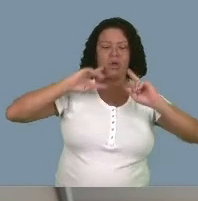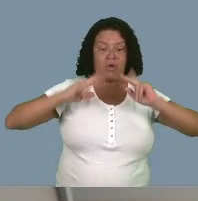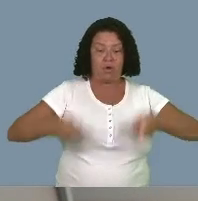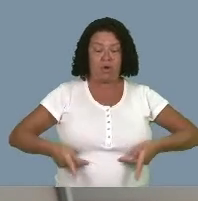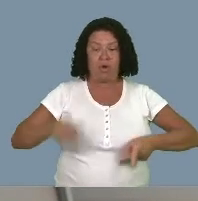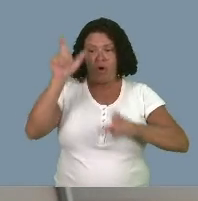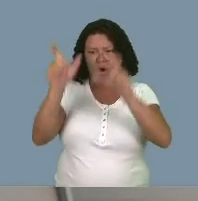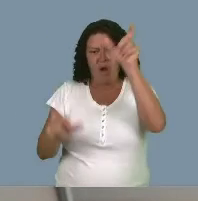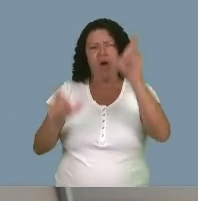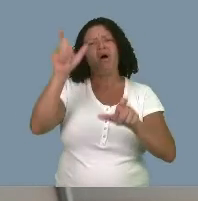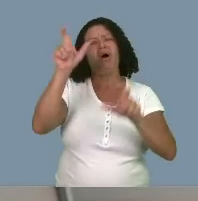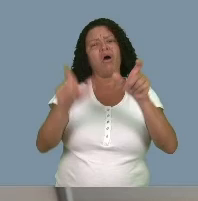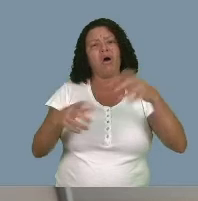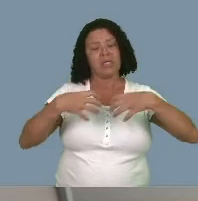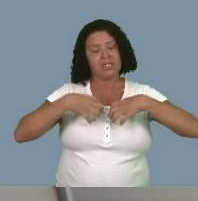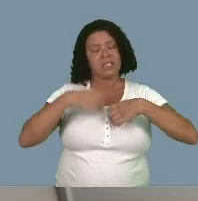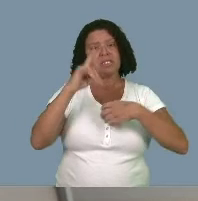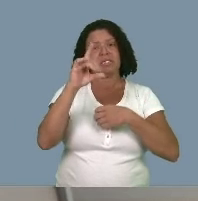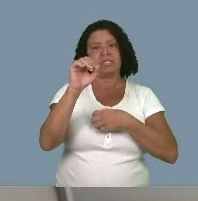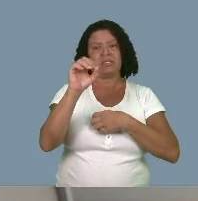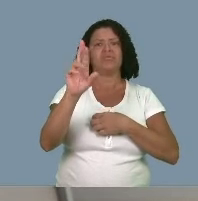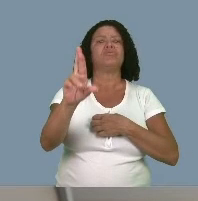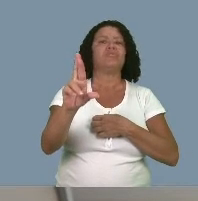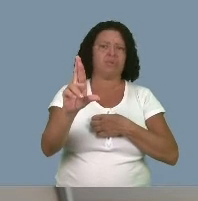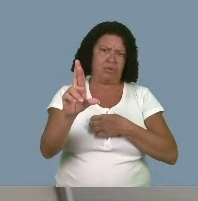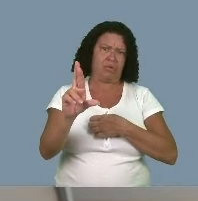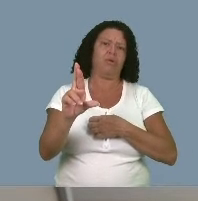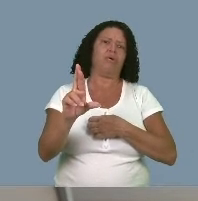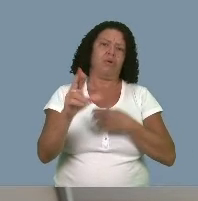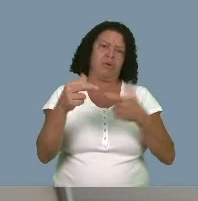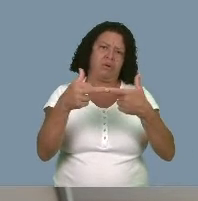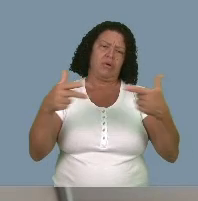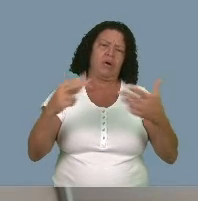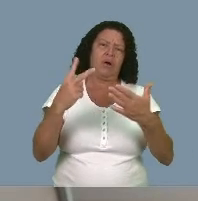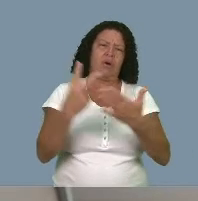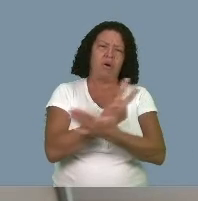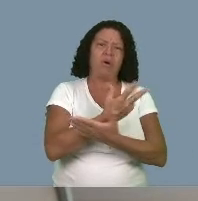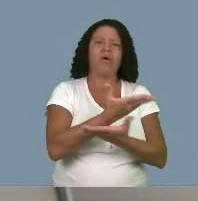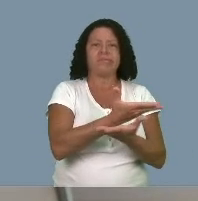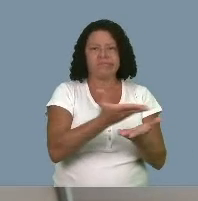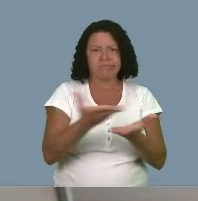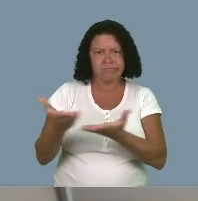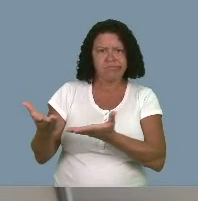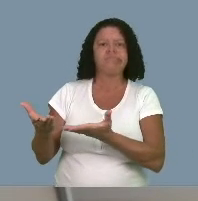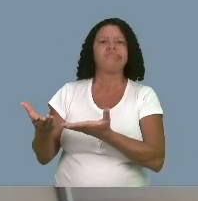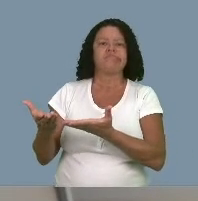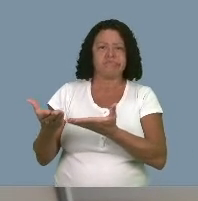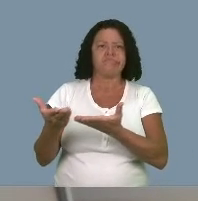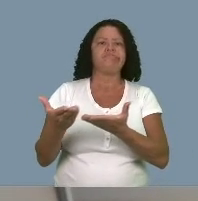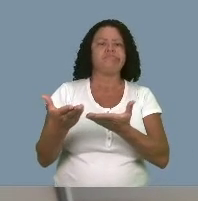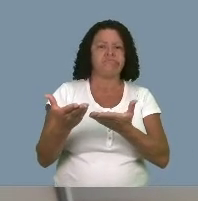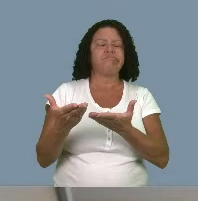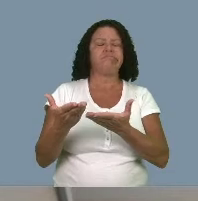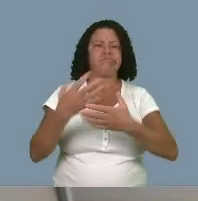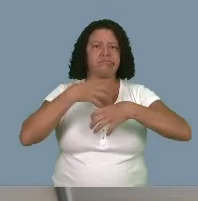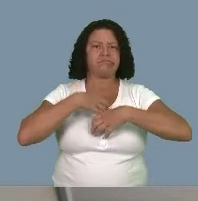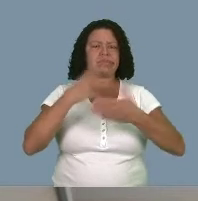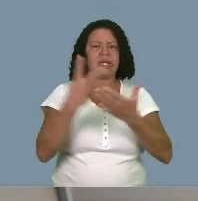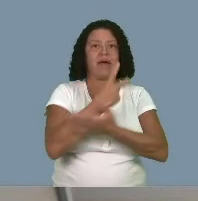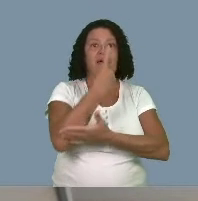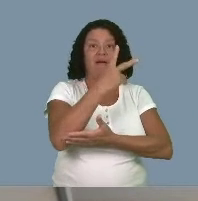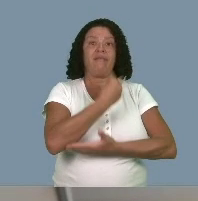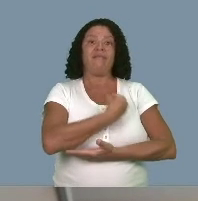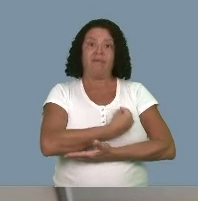que agonizam nos equívocos, nos quais se fixaram, na queda aos abismos que se permitiram,